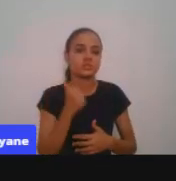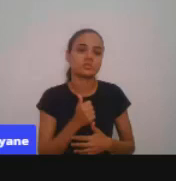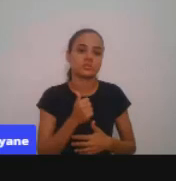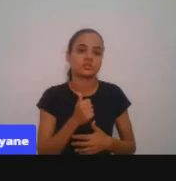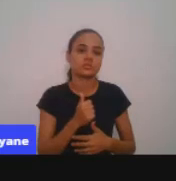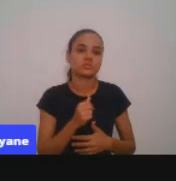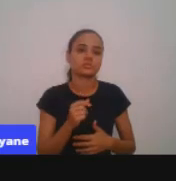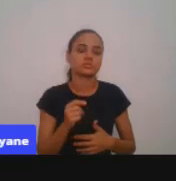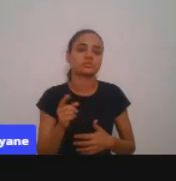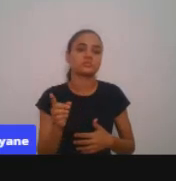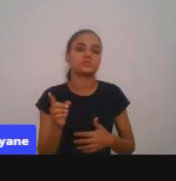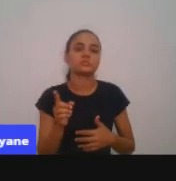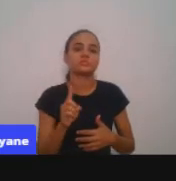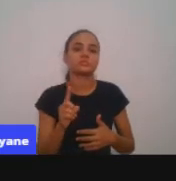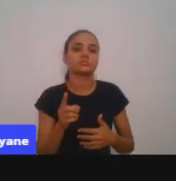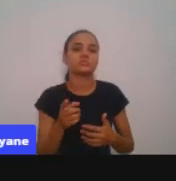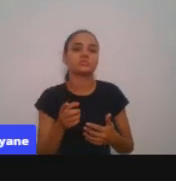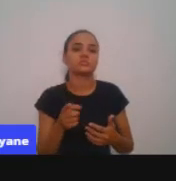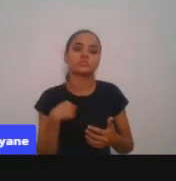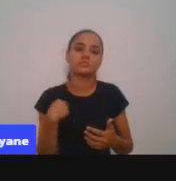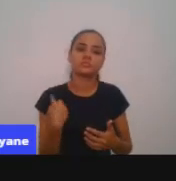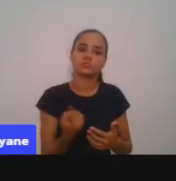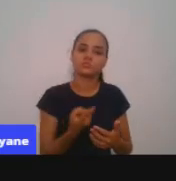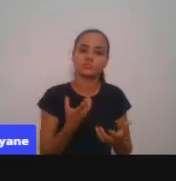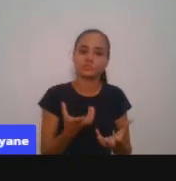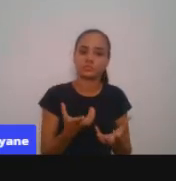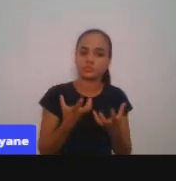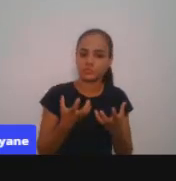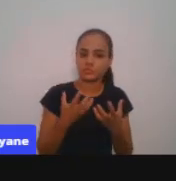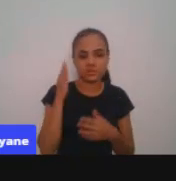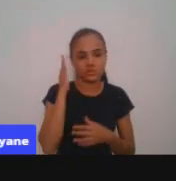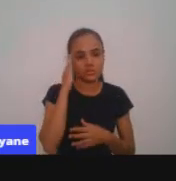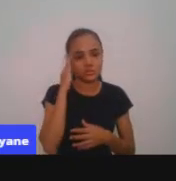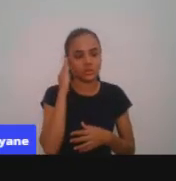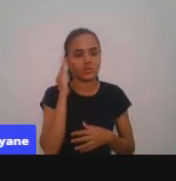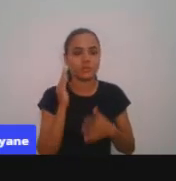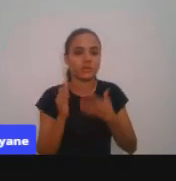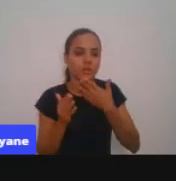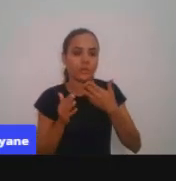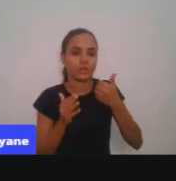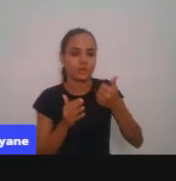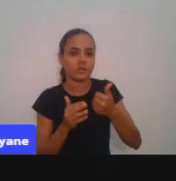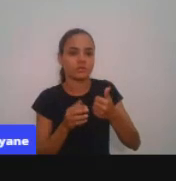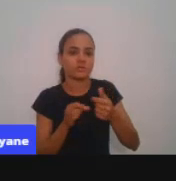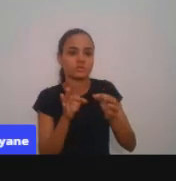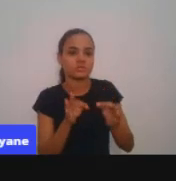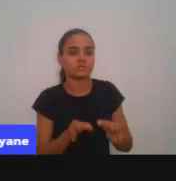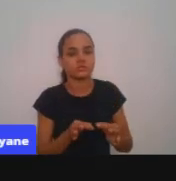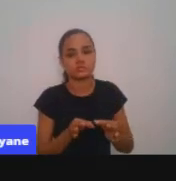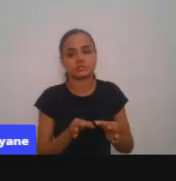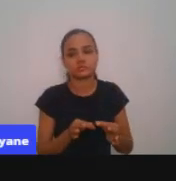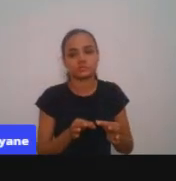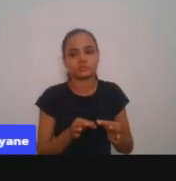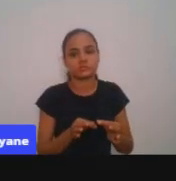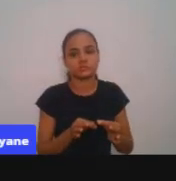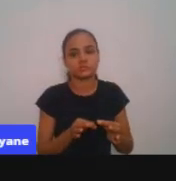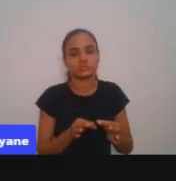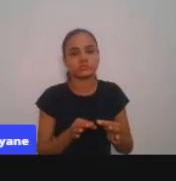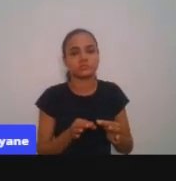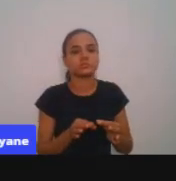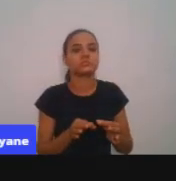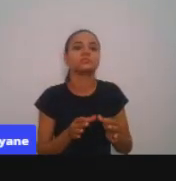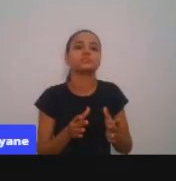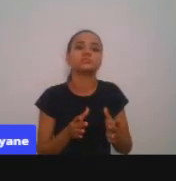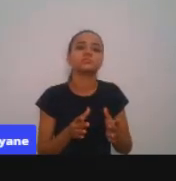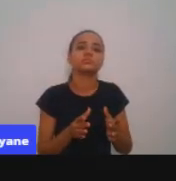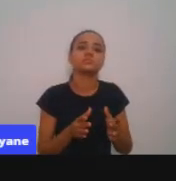porque a gente sabe que é o melhor e que dá certo. Porque existem estudos por trás disso. Porque a própria legislação é pautada em